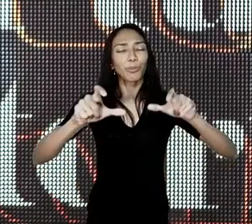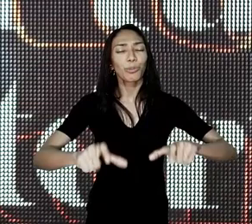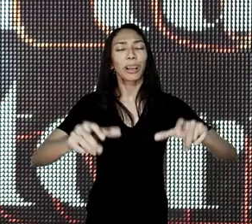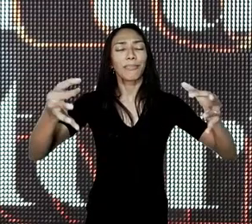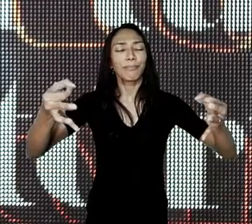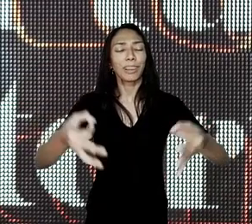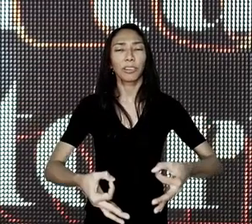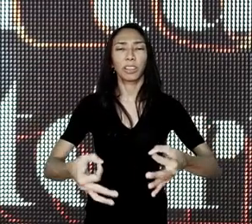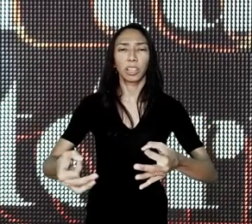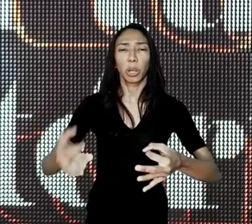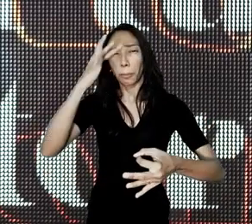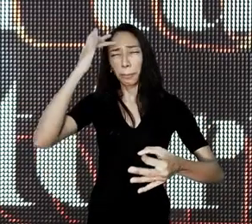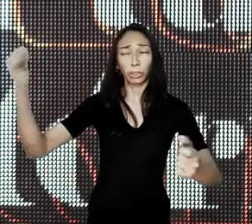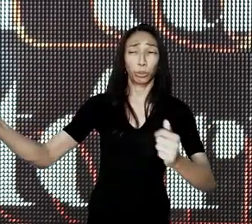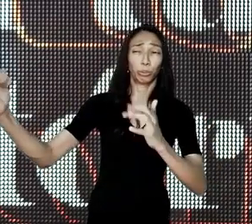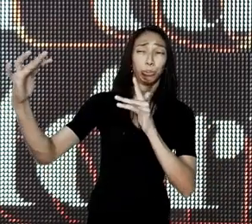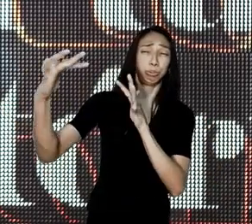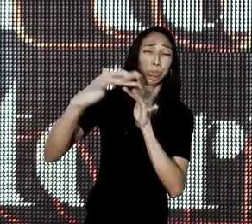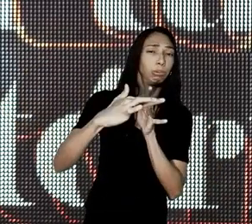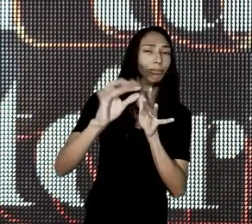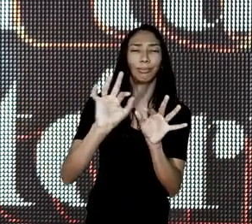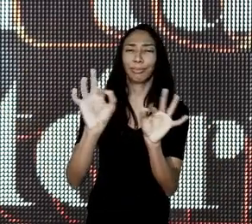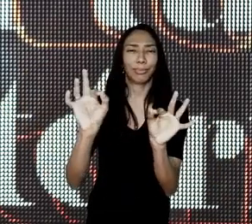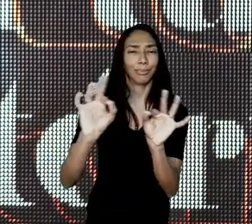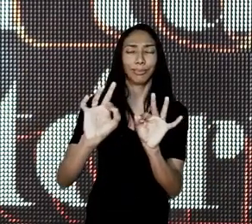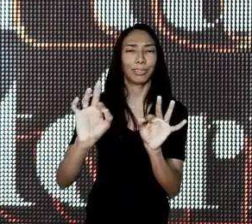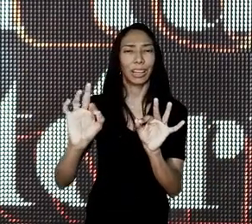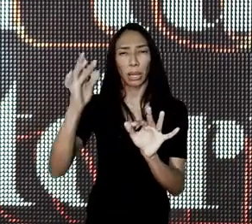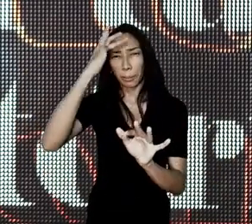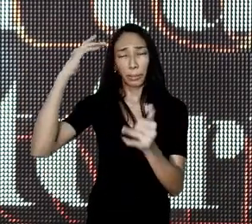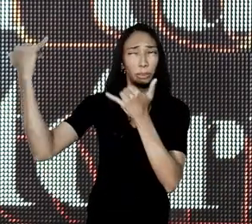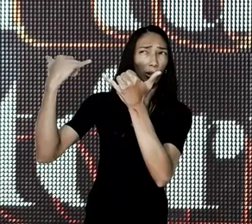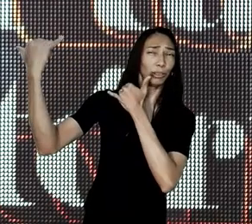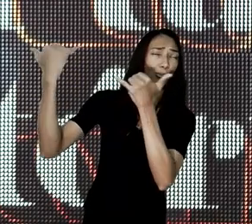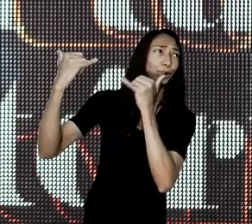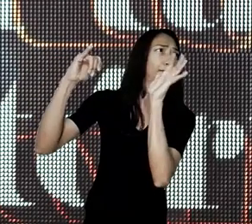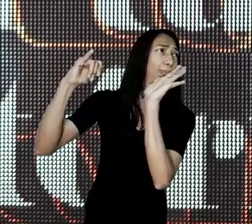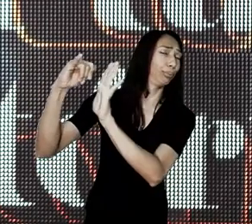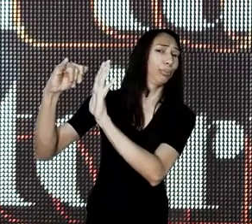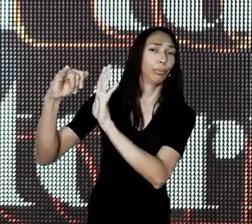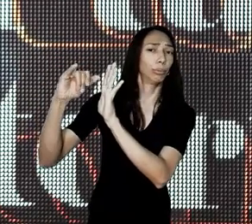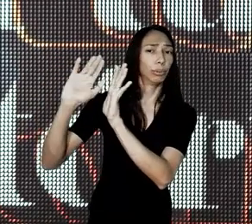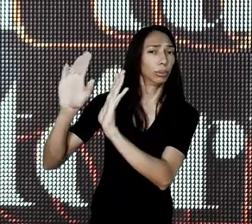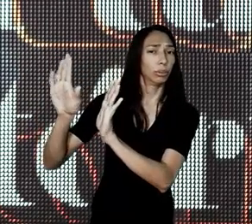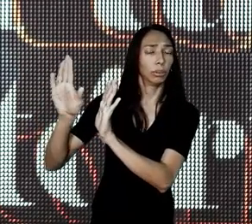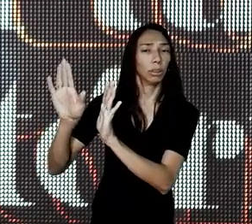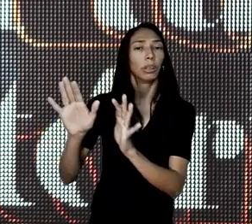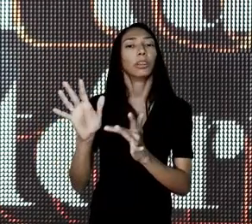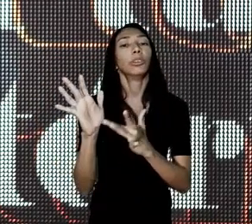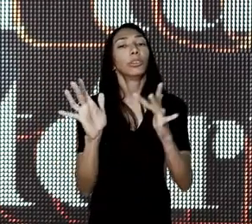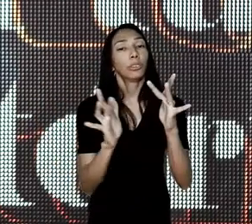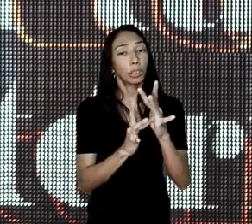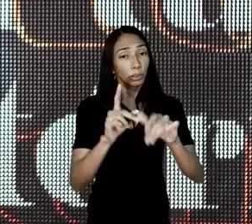a multidão não estava junta, onde as vozes contrárias não estavam juntas. Deus teve